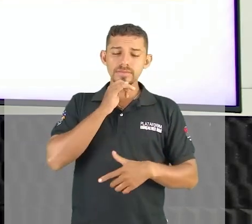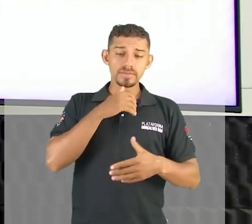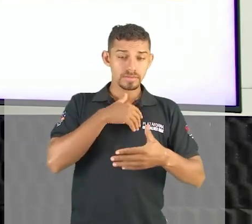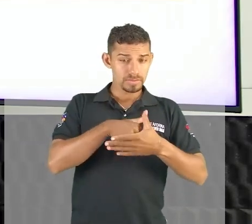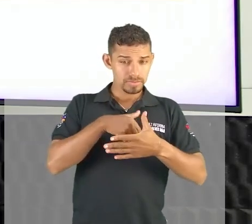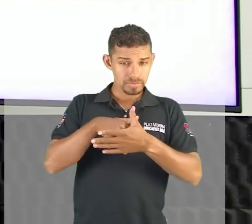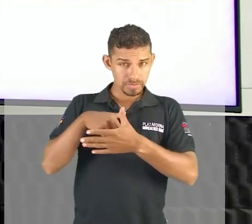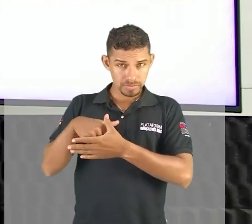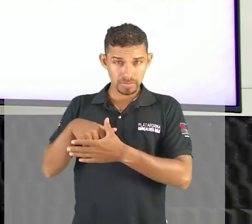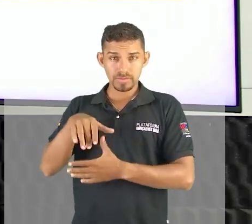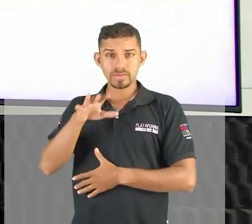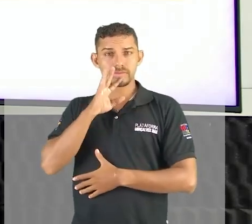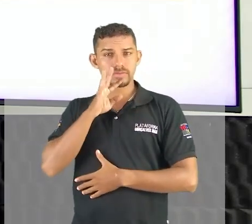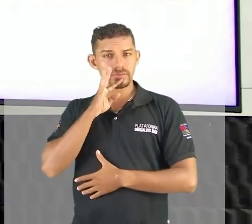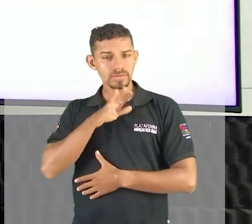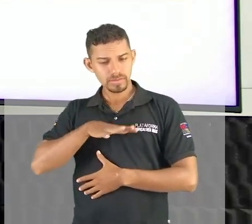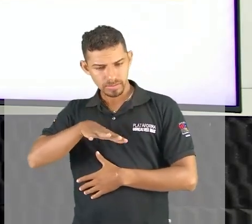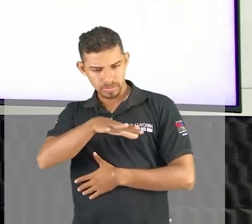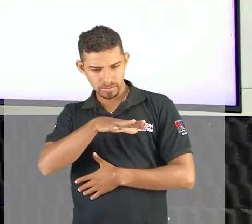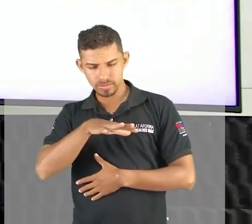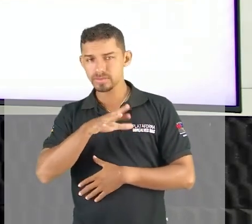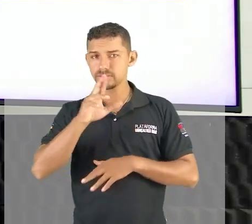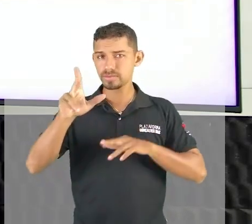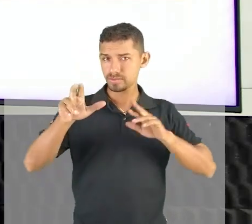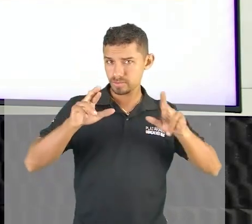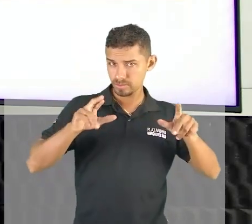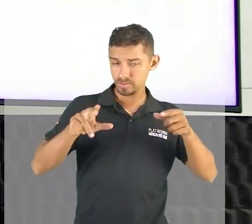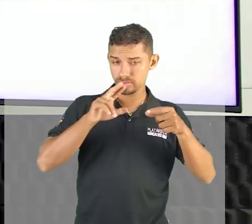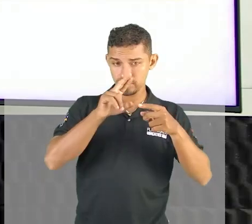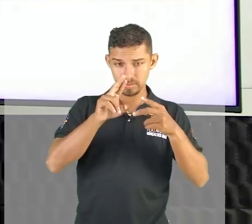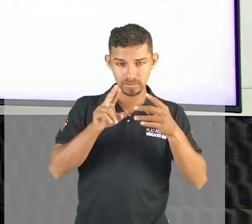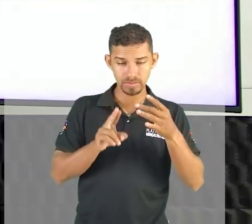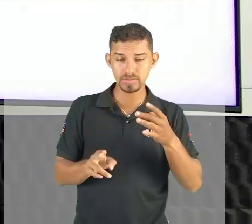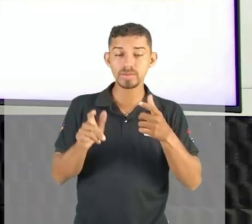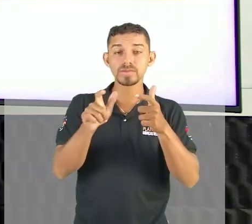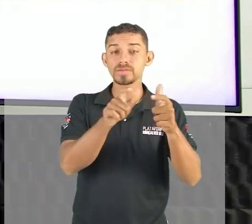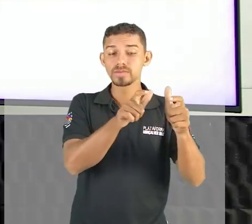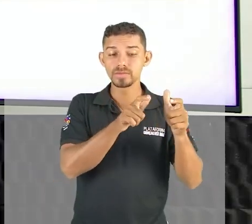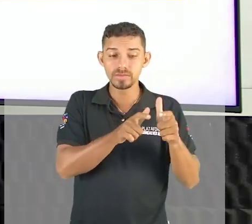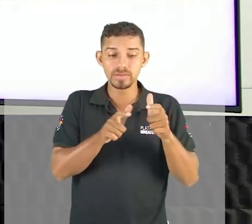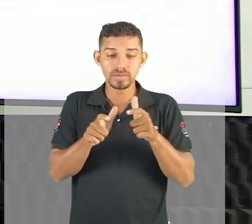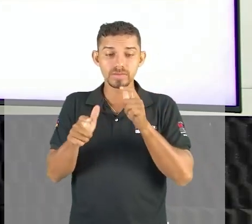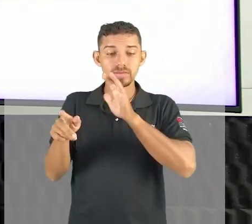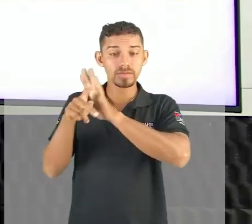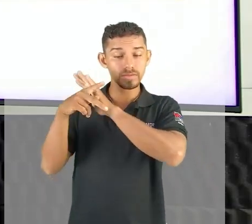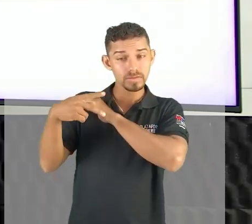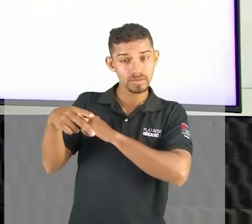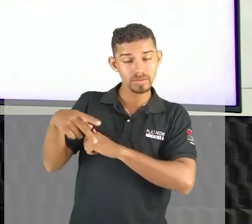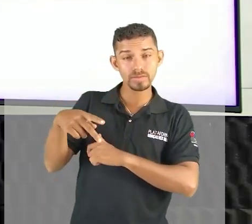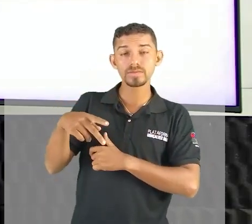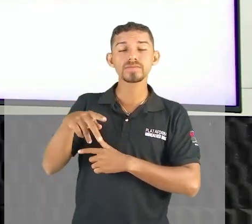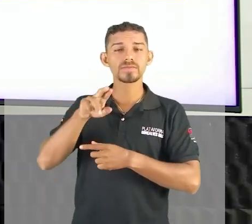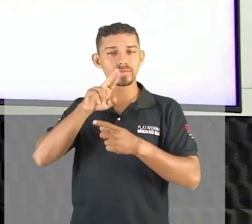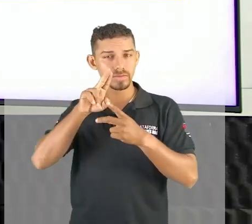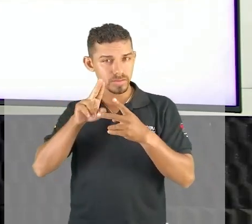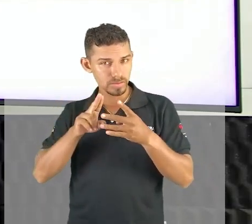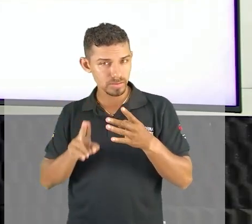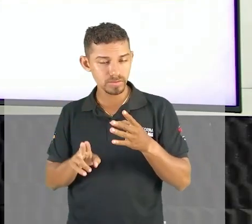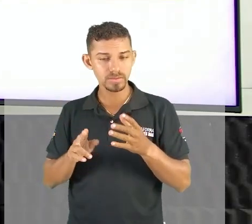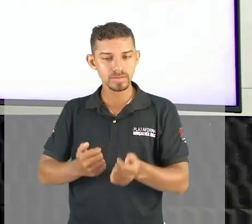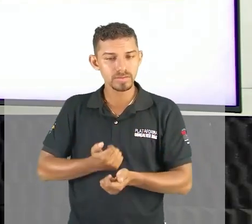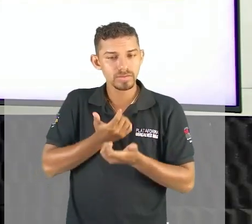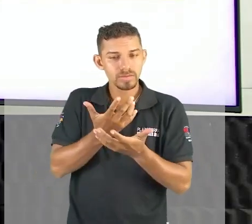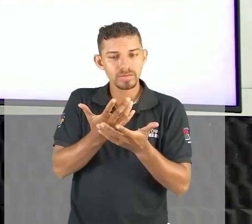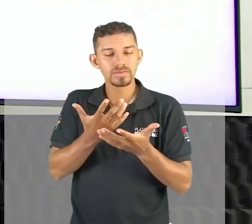futebol algo conhecido e tem diferentes nomes são diversas localidades que estão tratando de diferentes nomes para